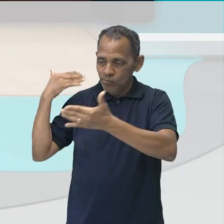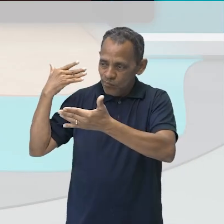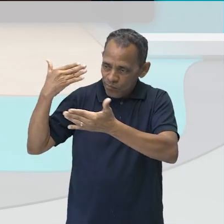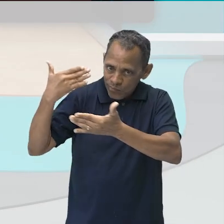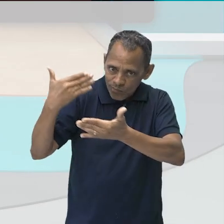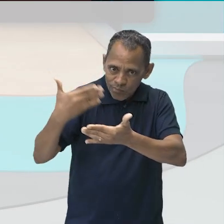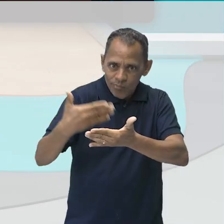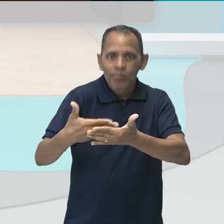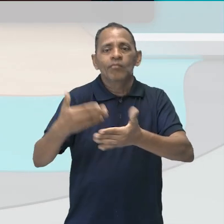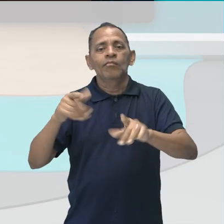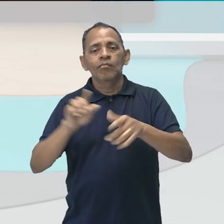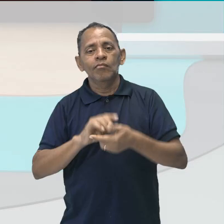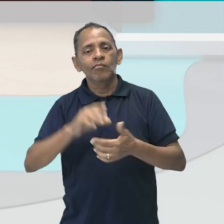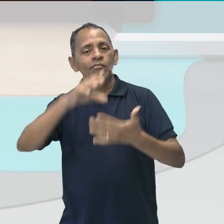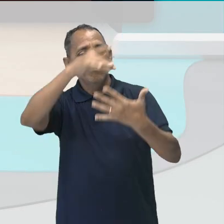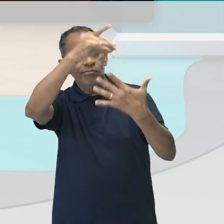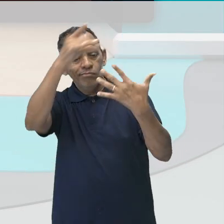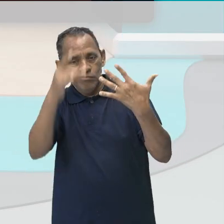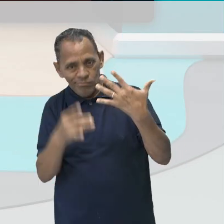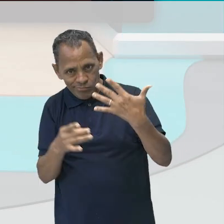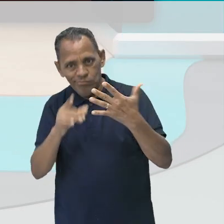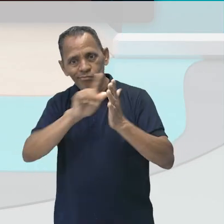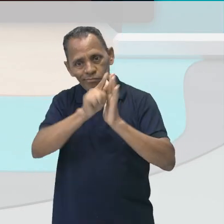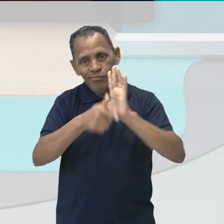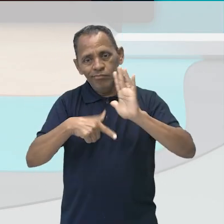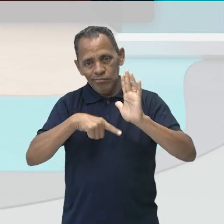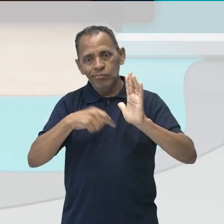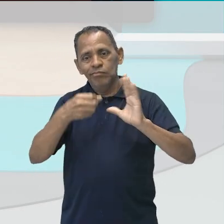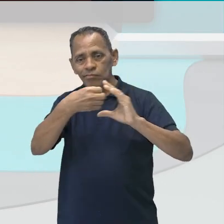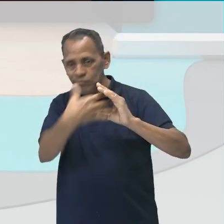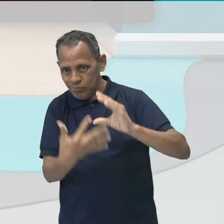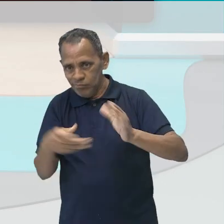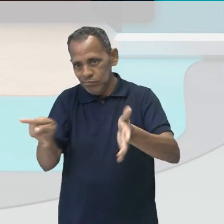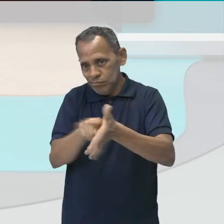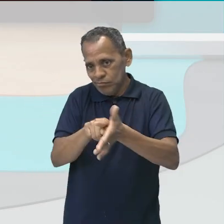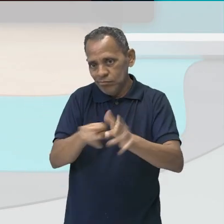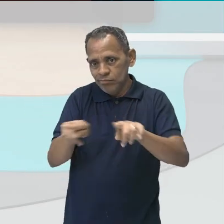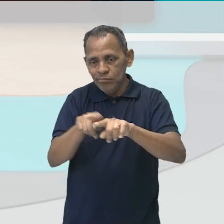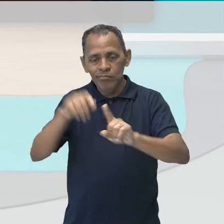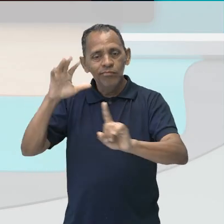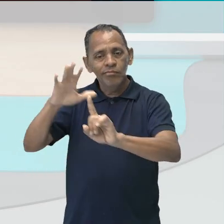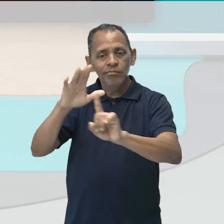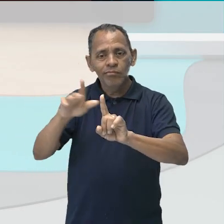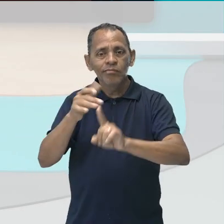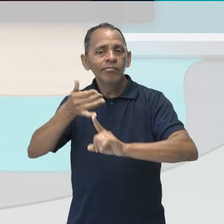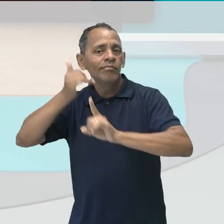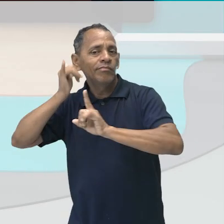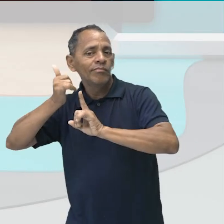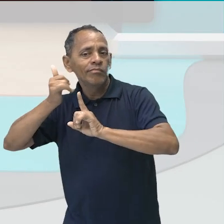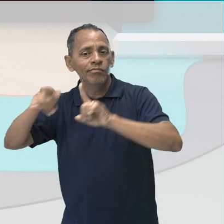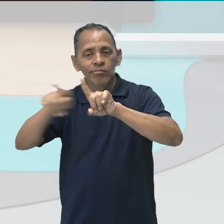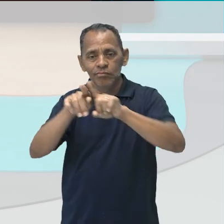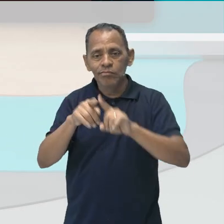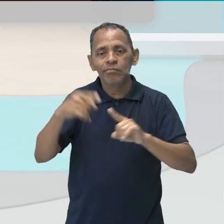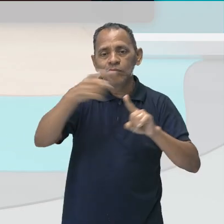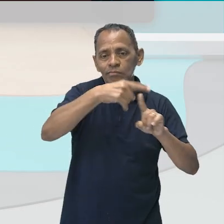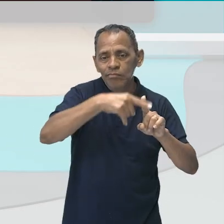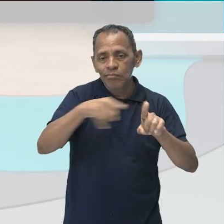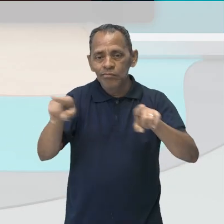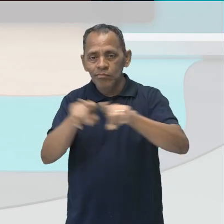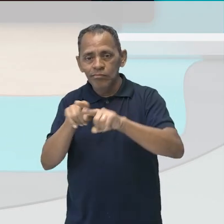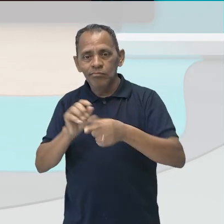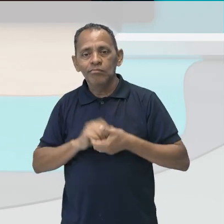história. Cada gênero possui características próprias que influenciam a narrativa, o estilo e